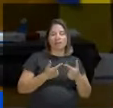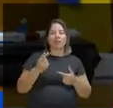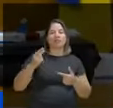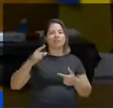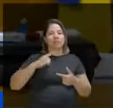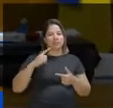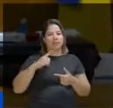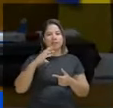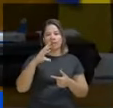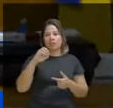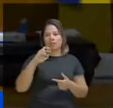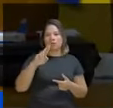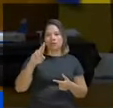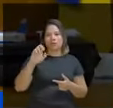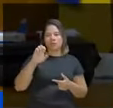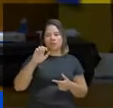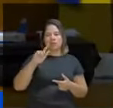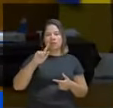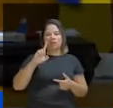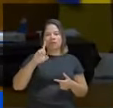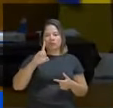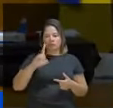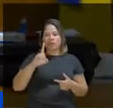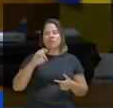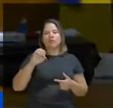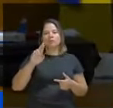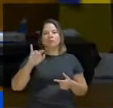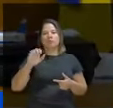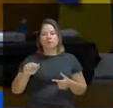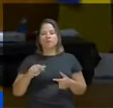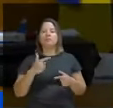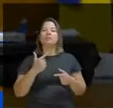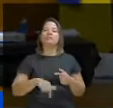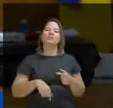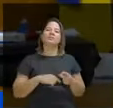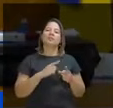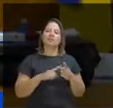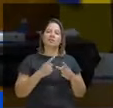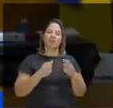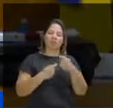É a presidência junto com a Corregedoria, né, tratando diretamente da gestão